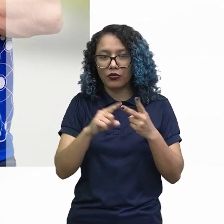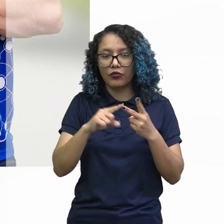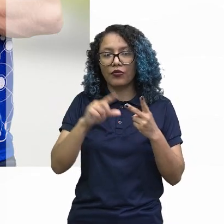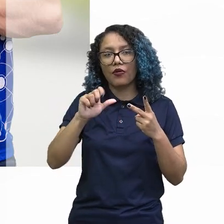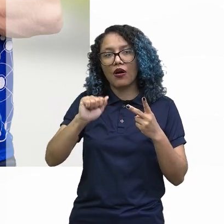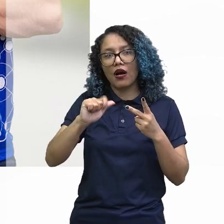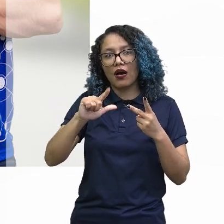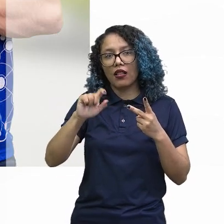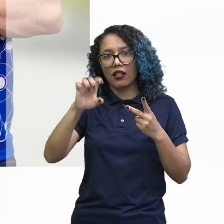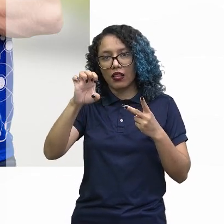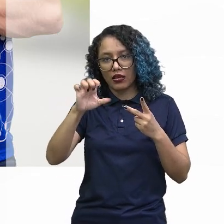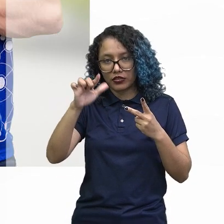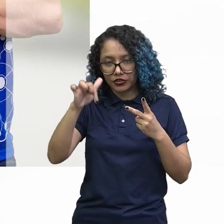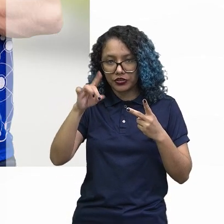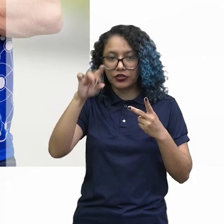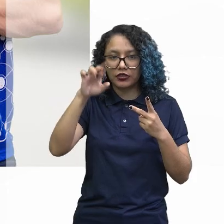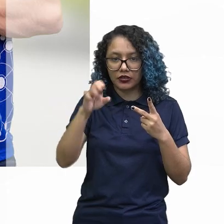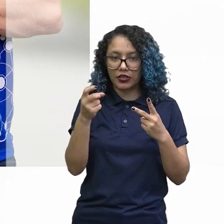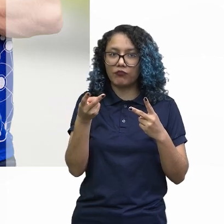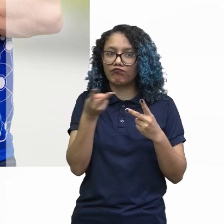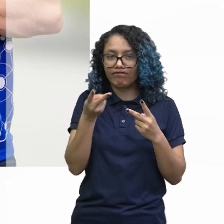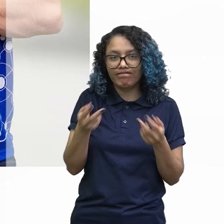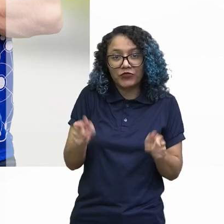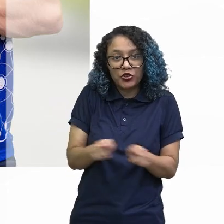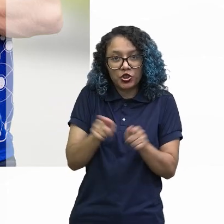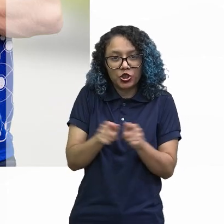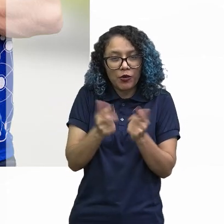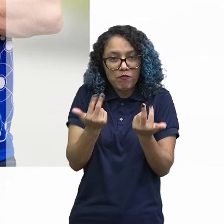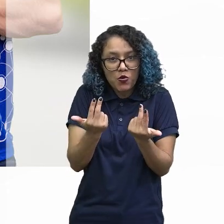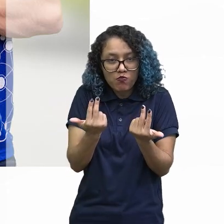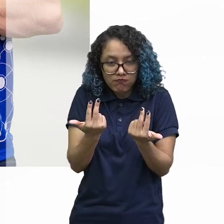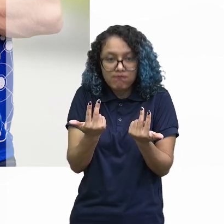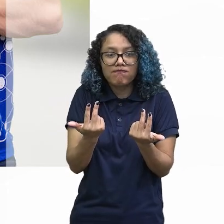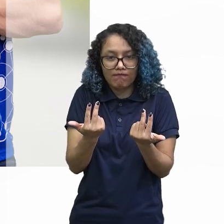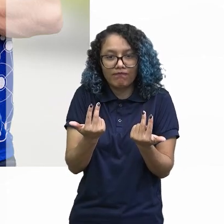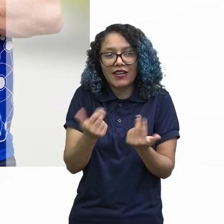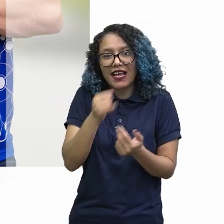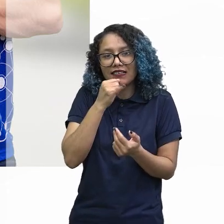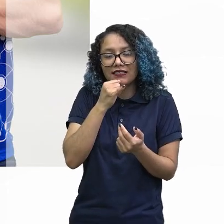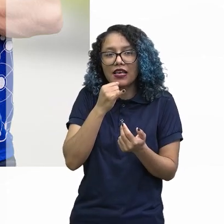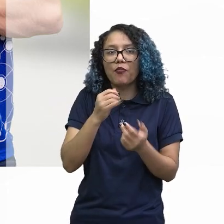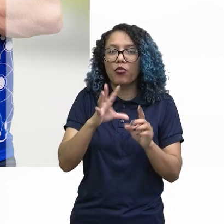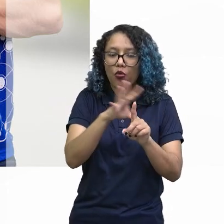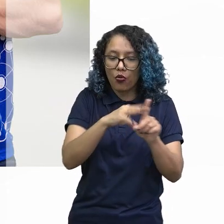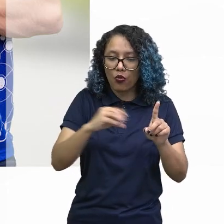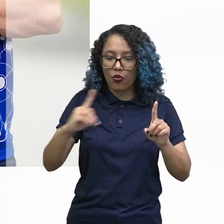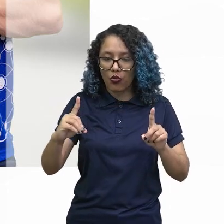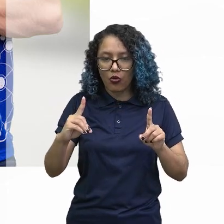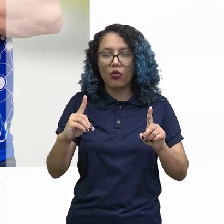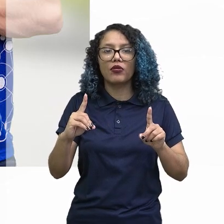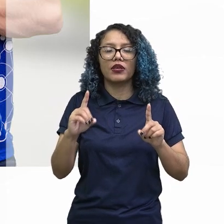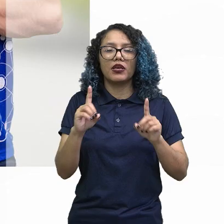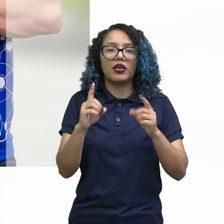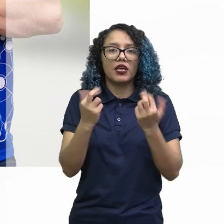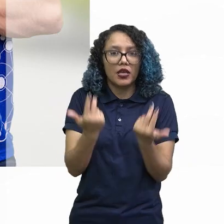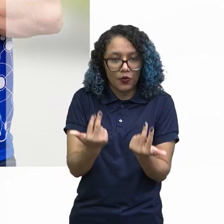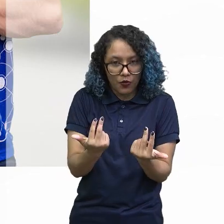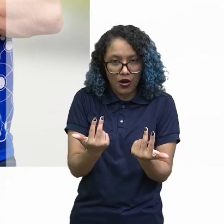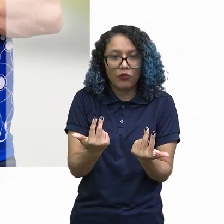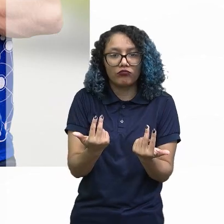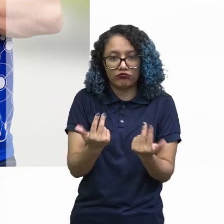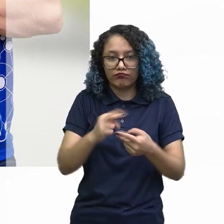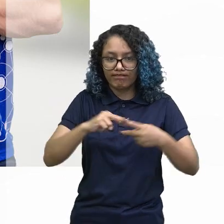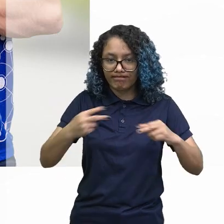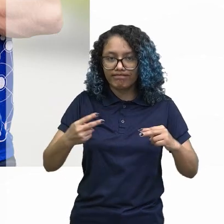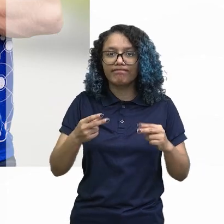gêmeos idênticos, né, são exemplos, então, de clones naturais, né? Eles compartilham ali o mesmo material